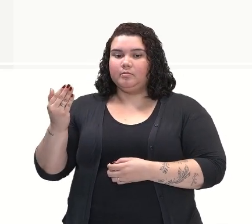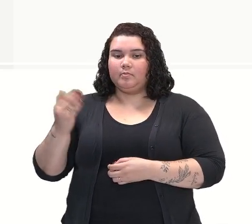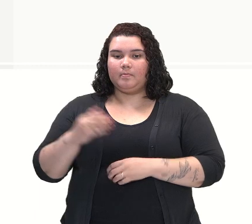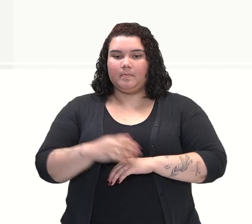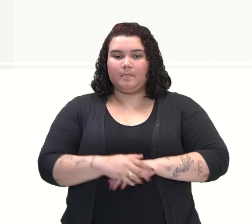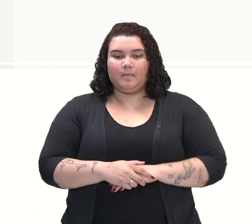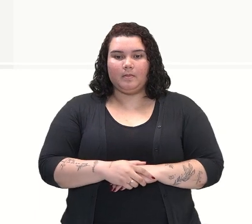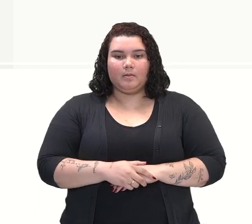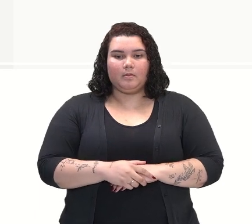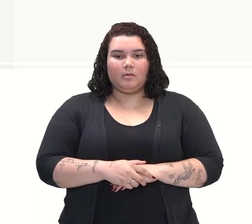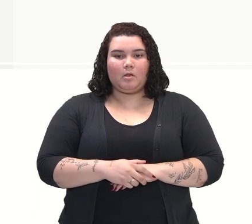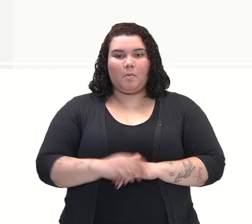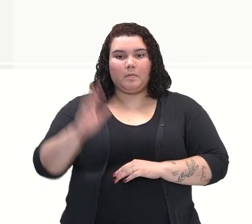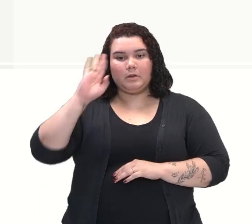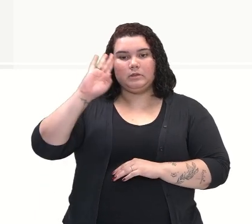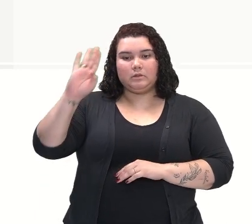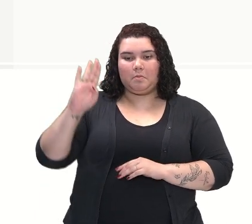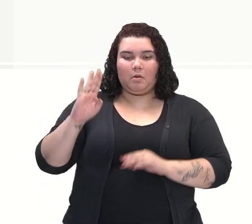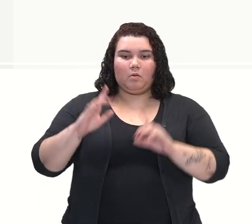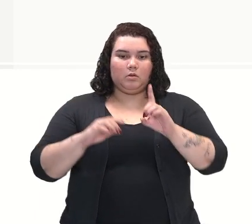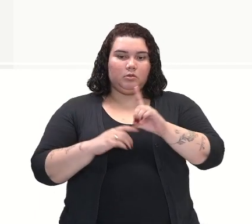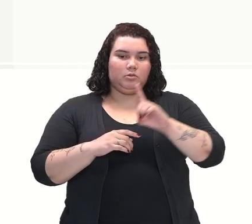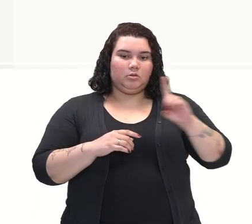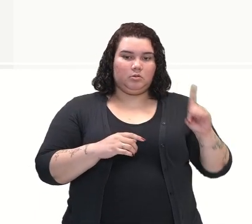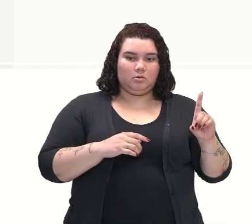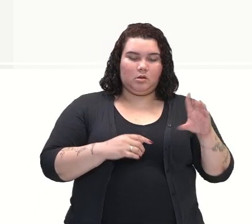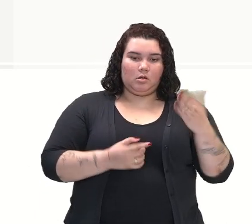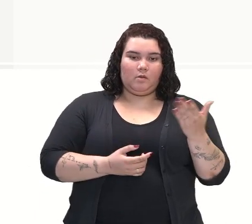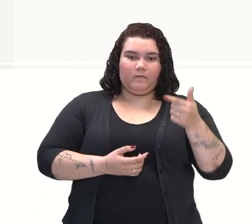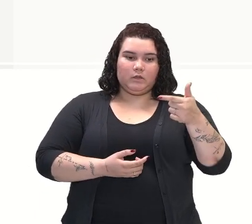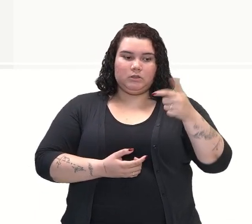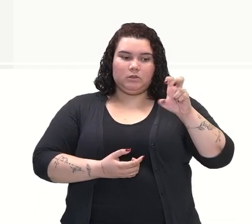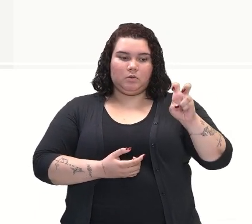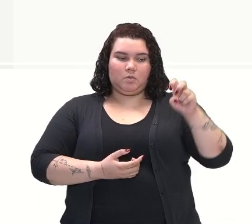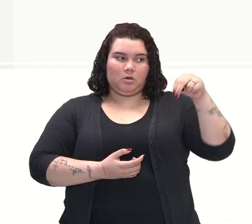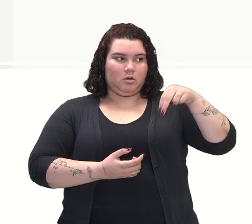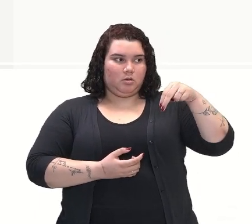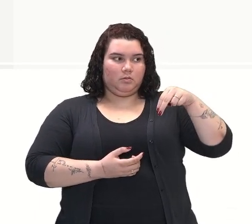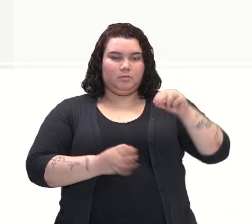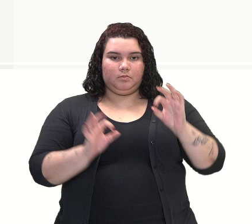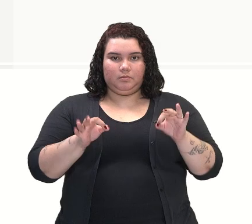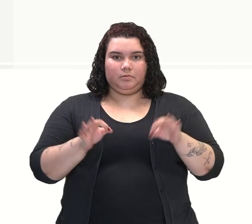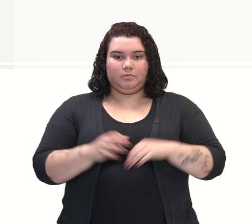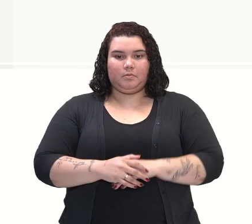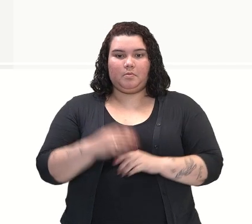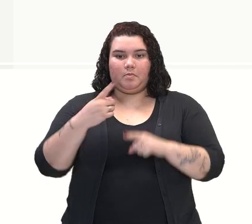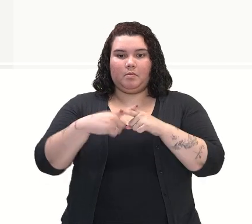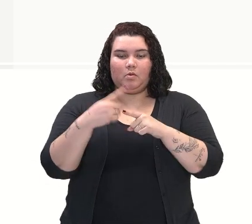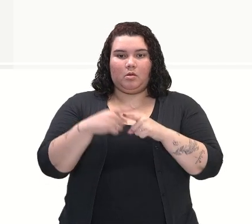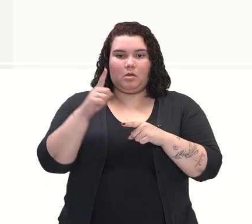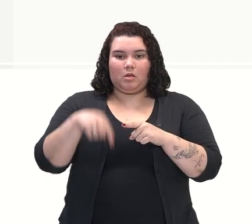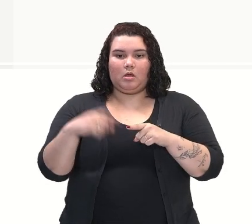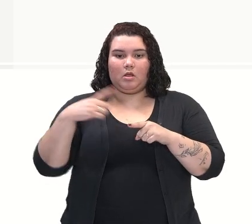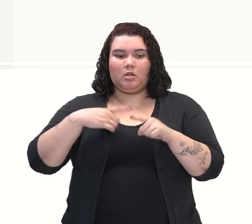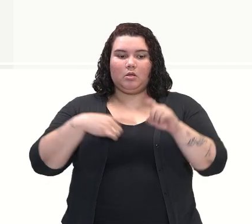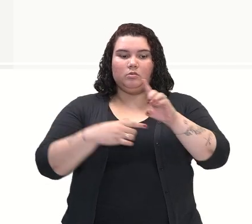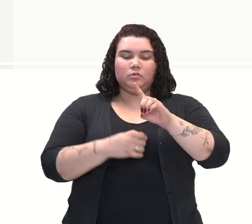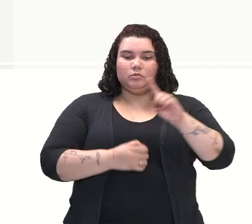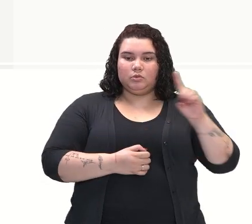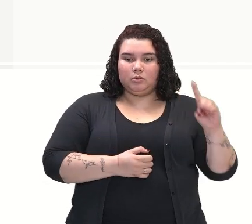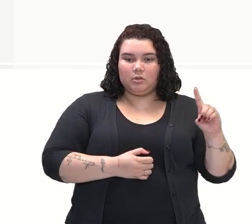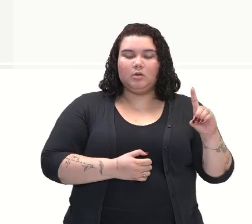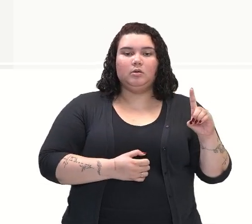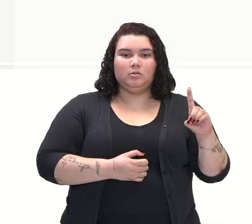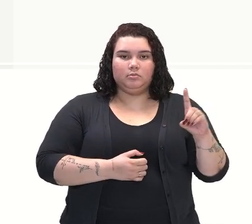resultante seria para cá, ó. E ela seria de 25 newtons. Porque foi a força que está empurrando para a direita que ganhou